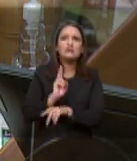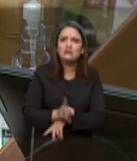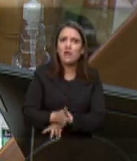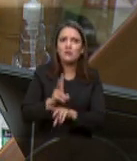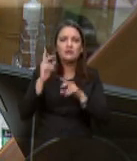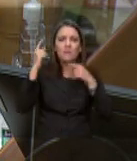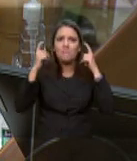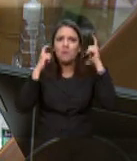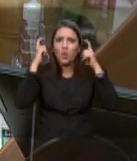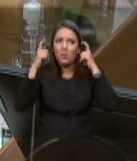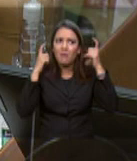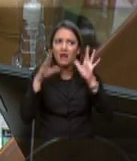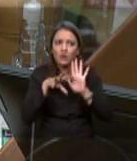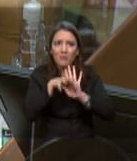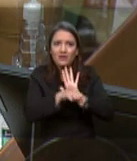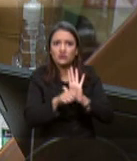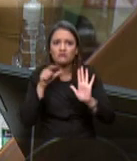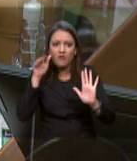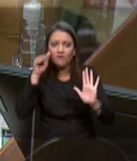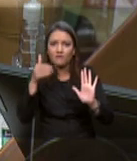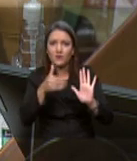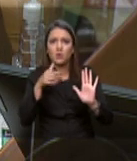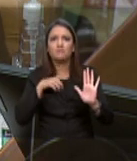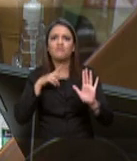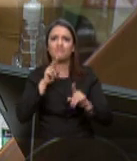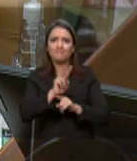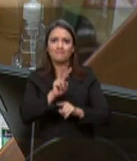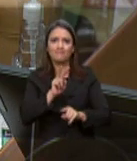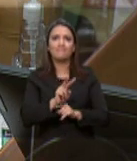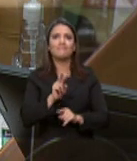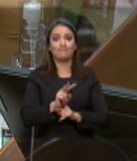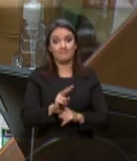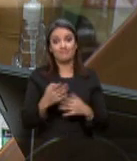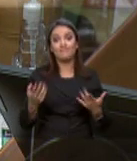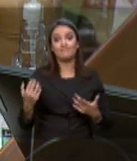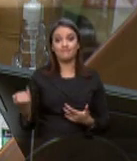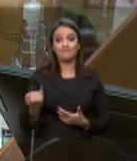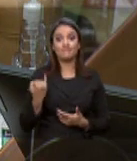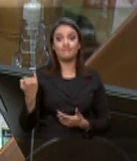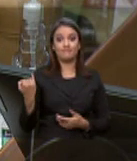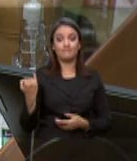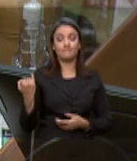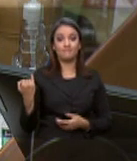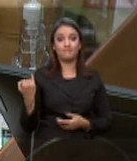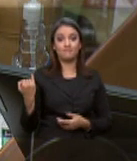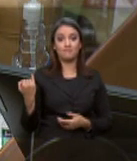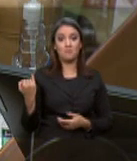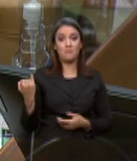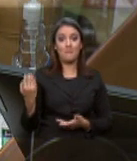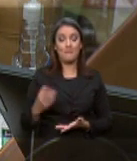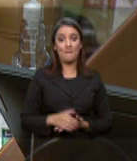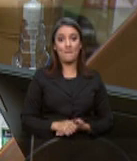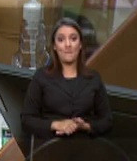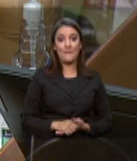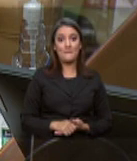com a Amazônia, o que é algo bem significativo, eu